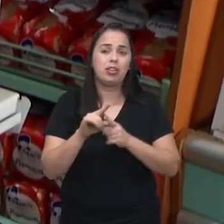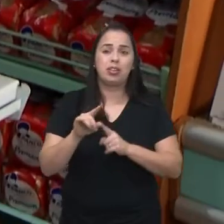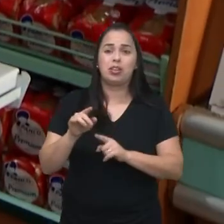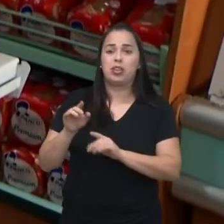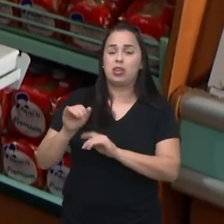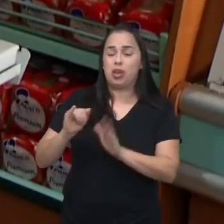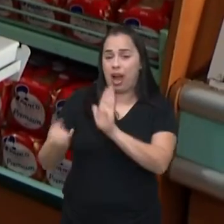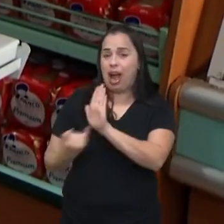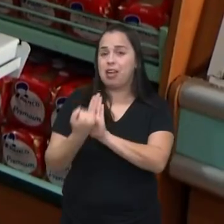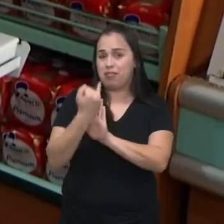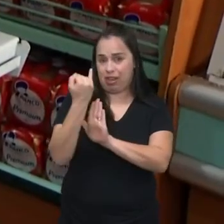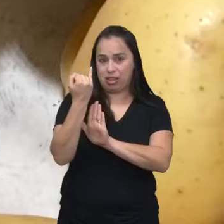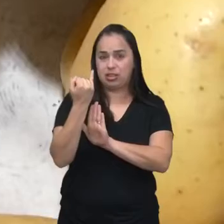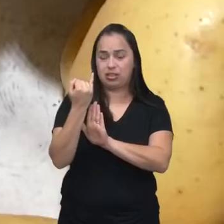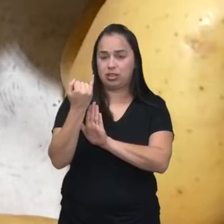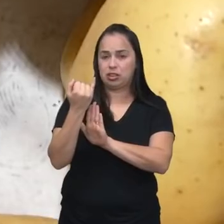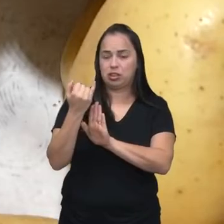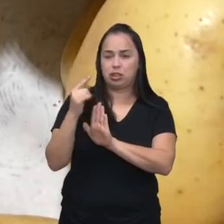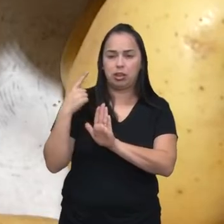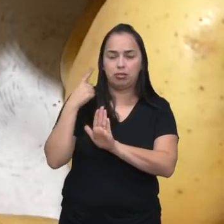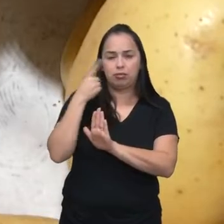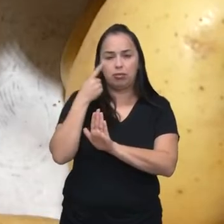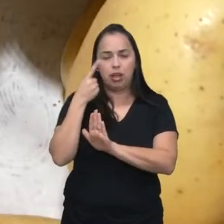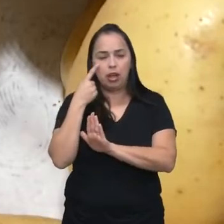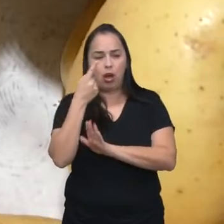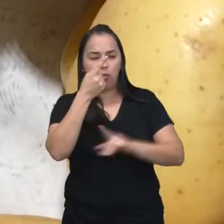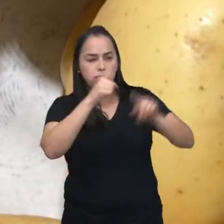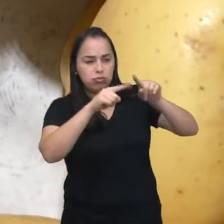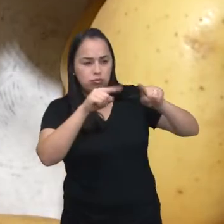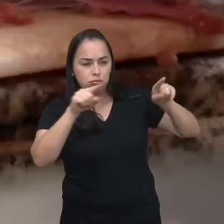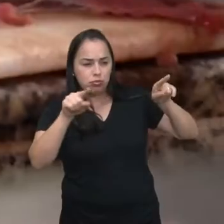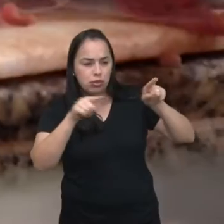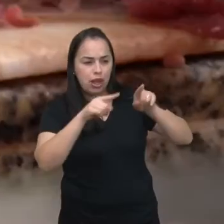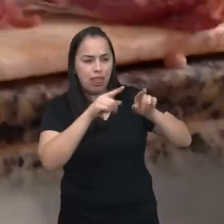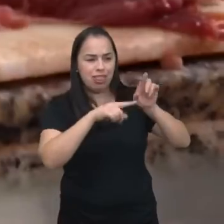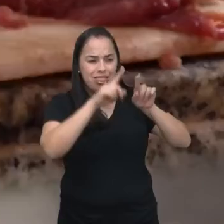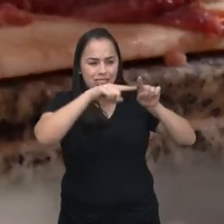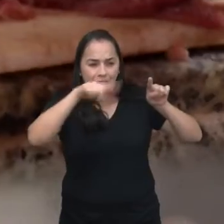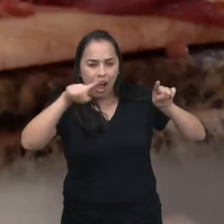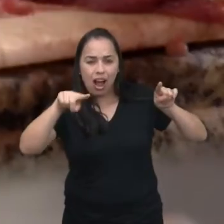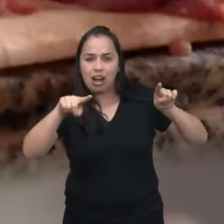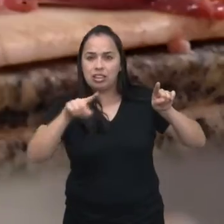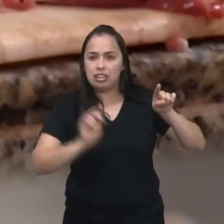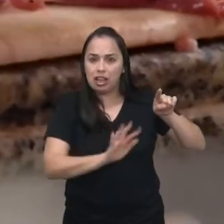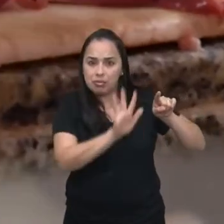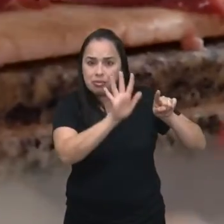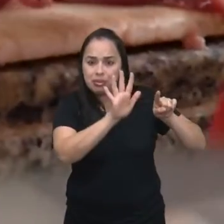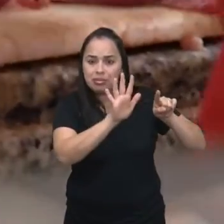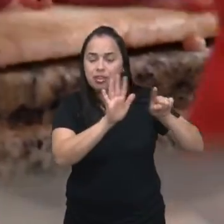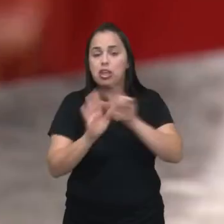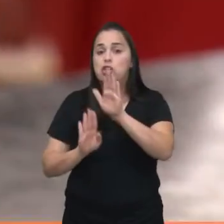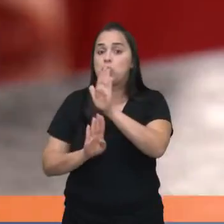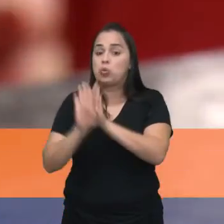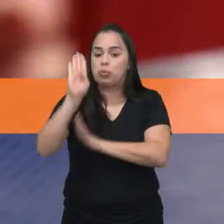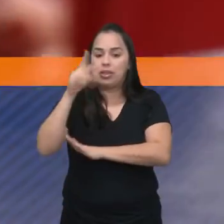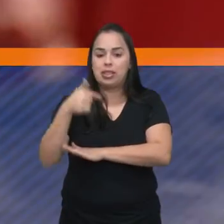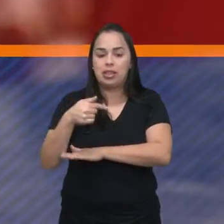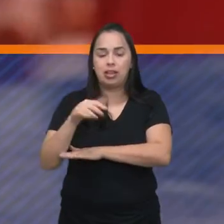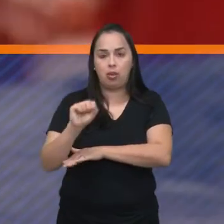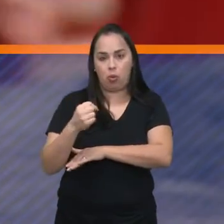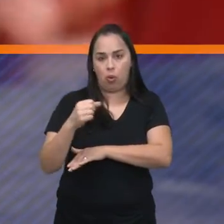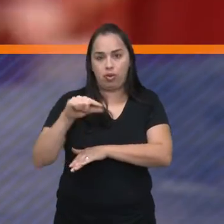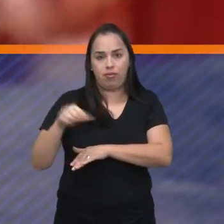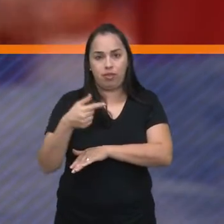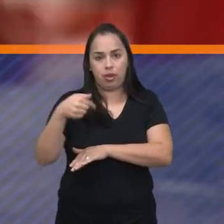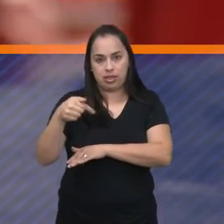porque o índice de difusão da inflação que mede a quantidade de produtos e serviços que ficaram mais caros no mês subiu